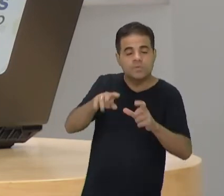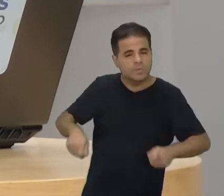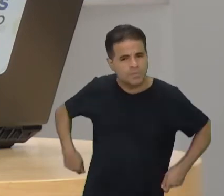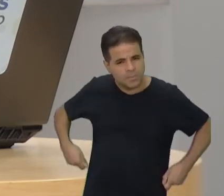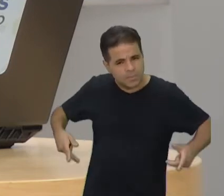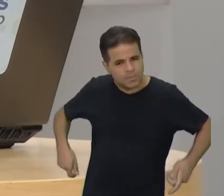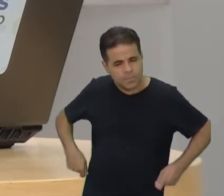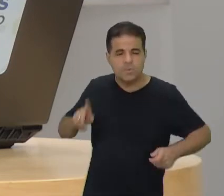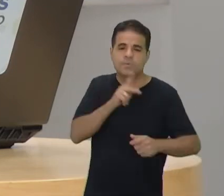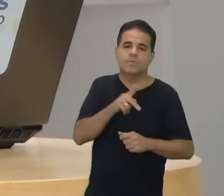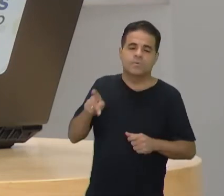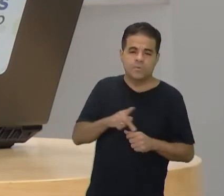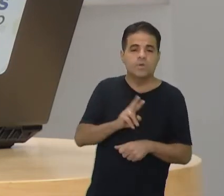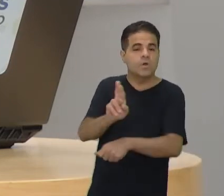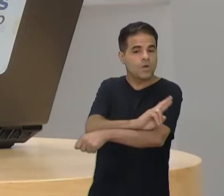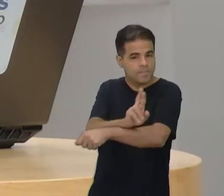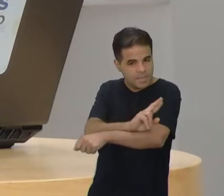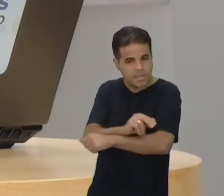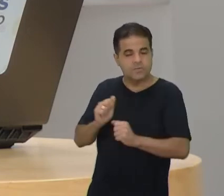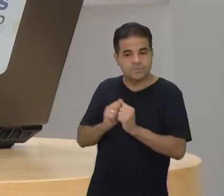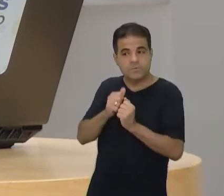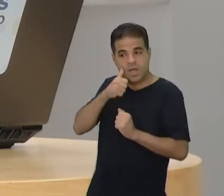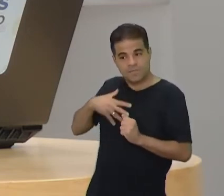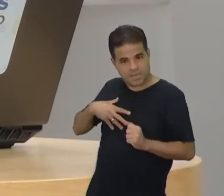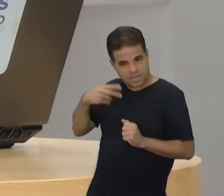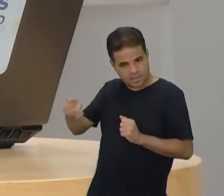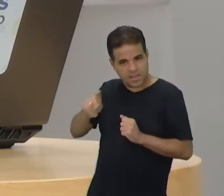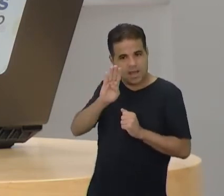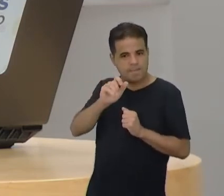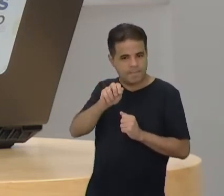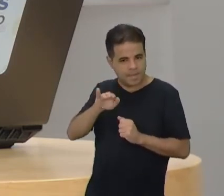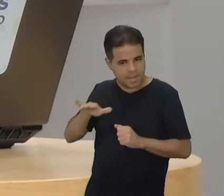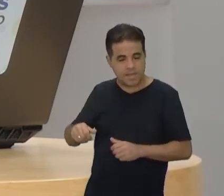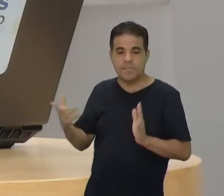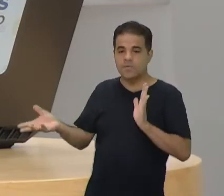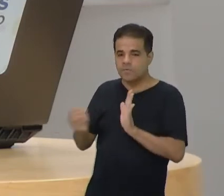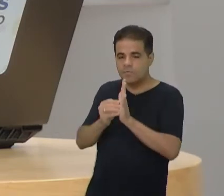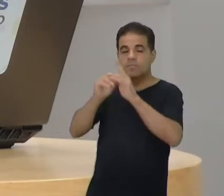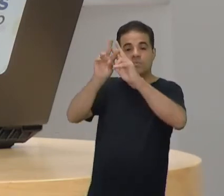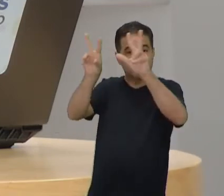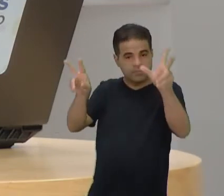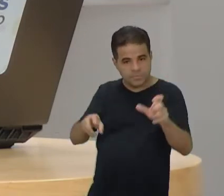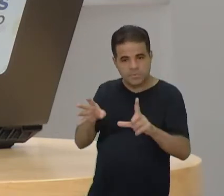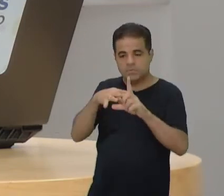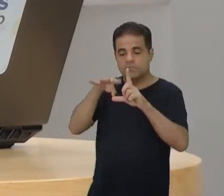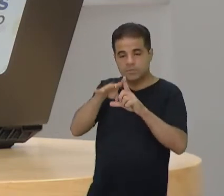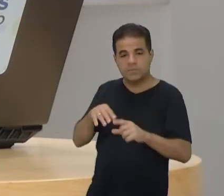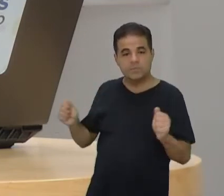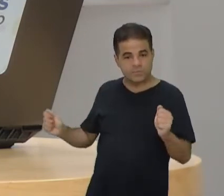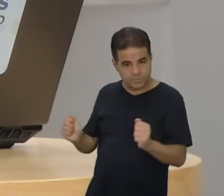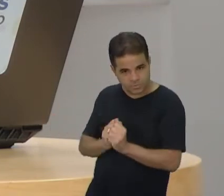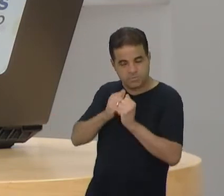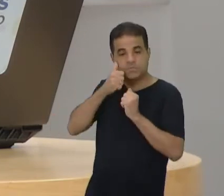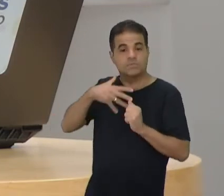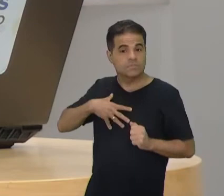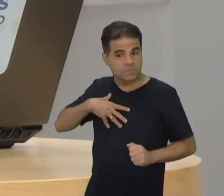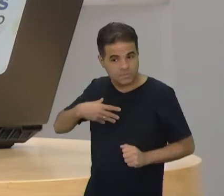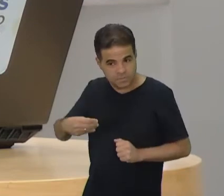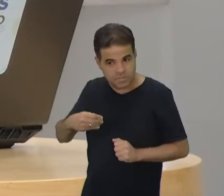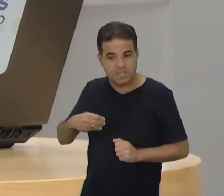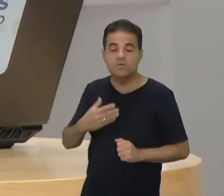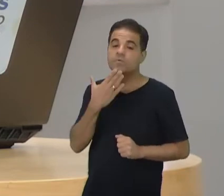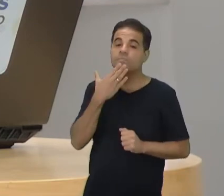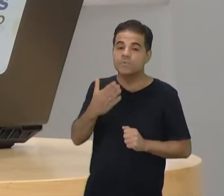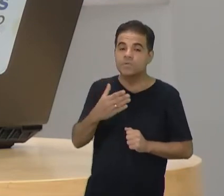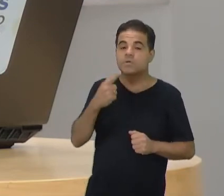gastos da professora Roberta e da filha dela, Bárbara. Eu vou ensinar a colocar o título e fazer a tabela da professora Roberta com a filha dela, Bárbara, e aí eu vou